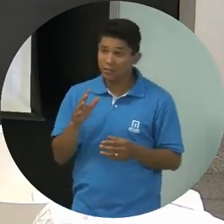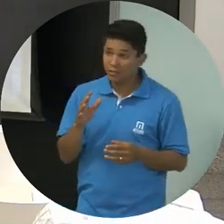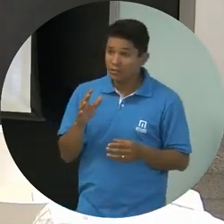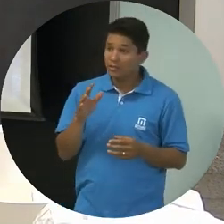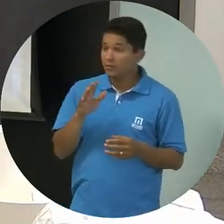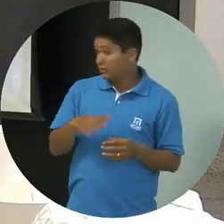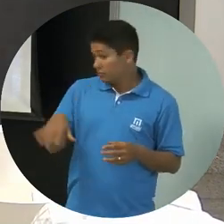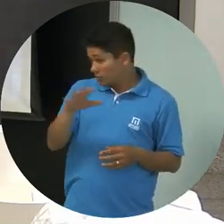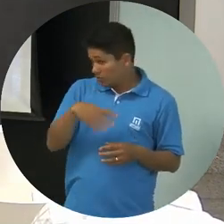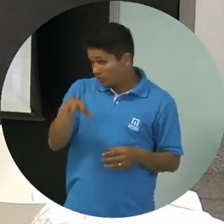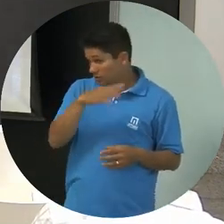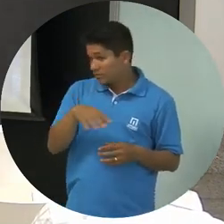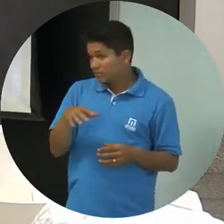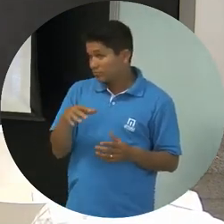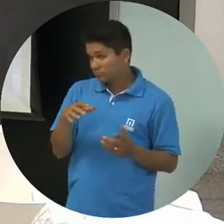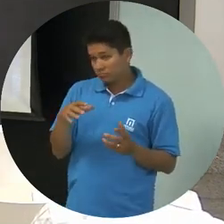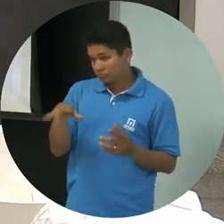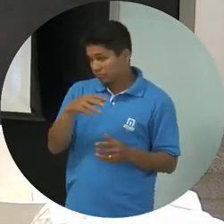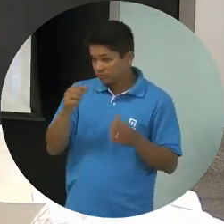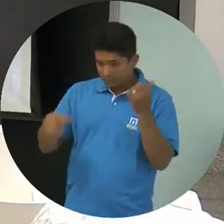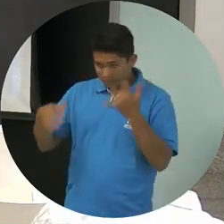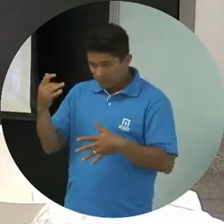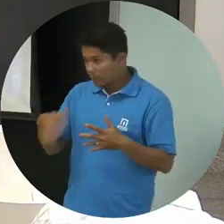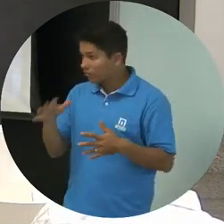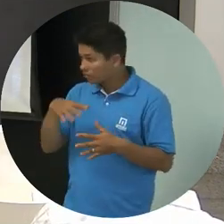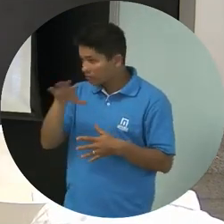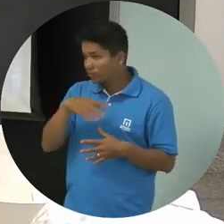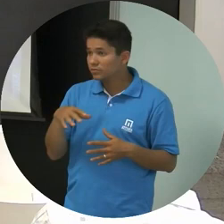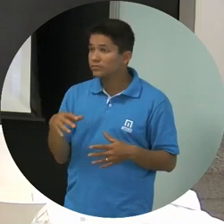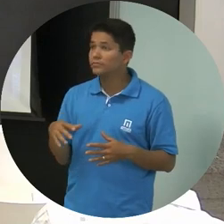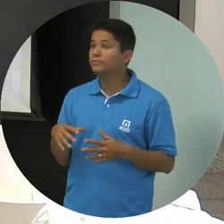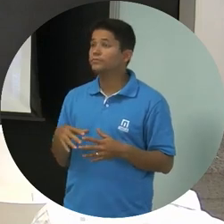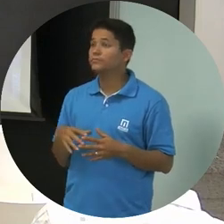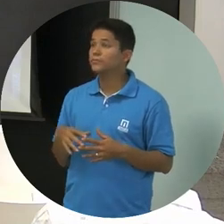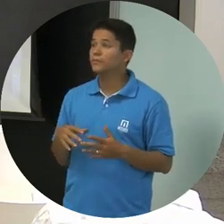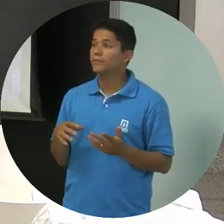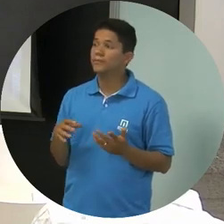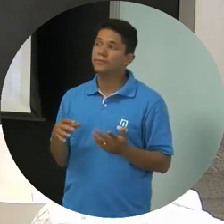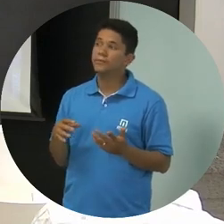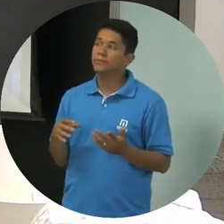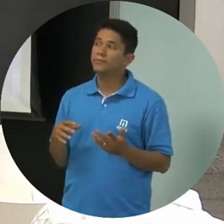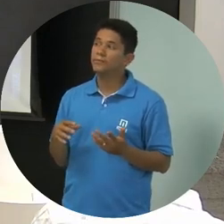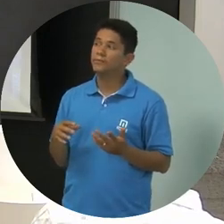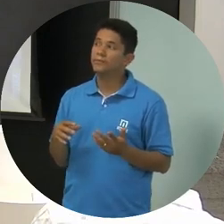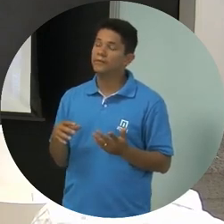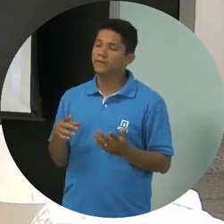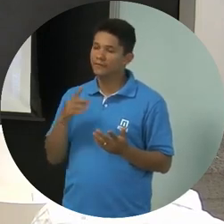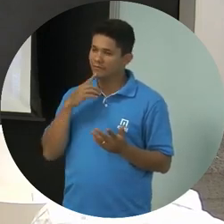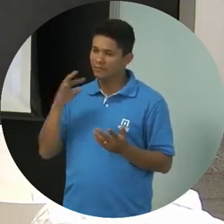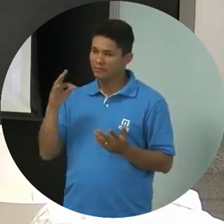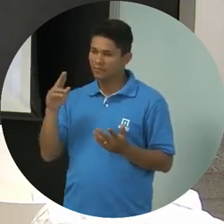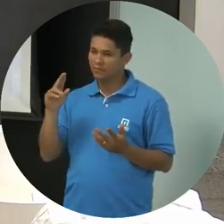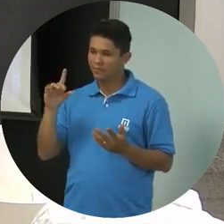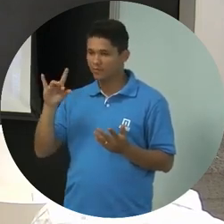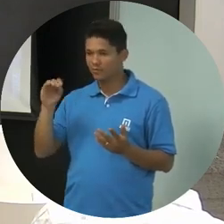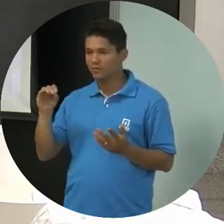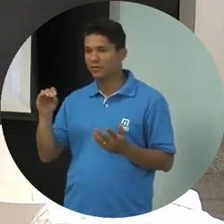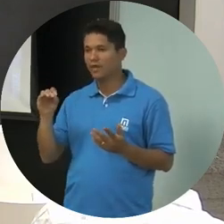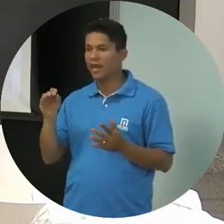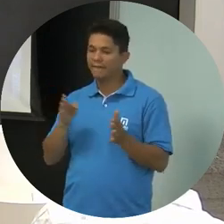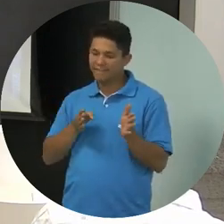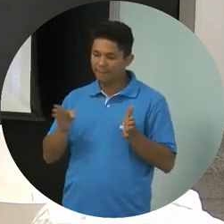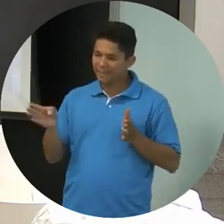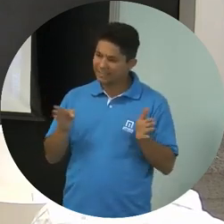gente comentou aqui agora, até Túlio comentou aqui, essa